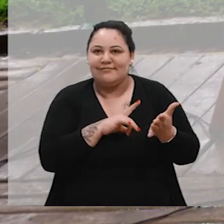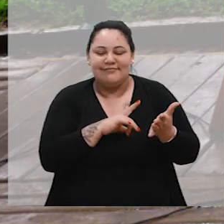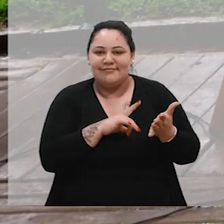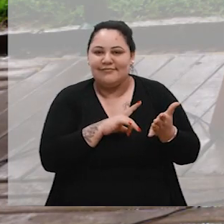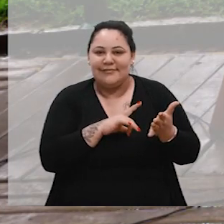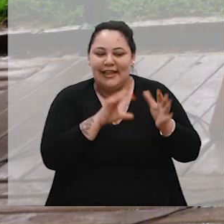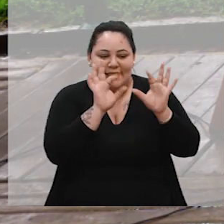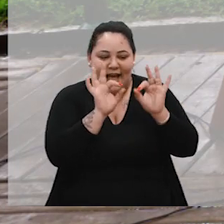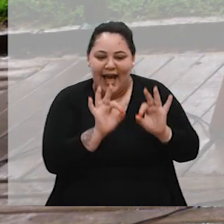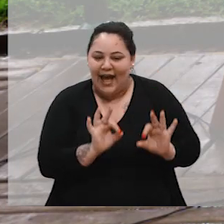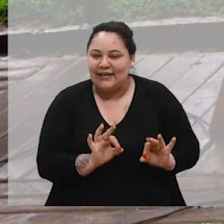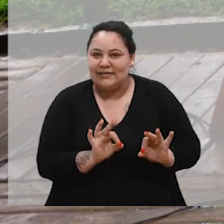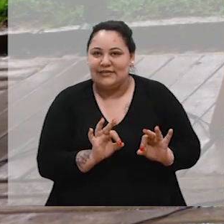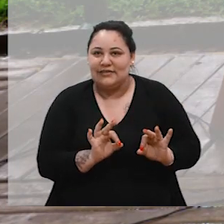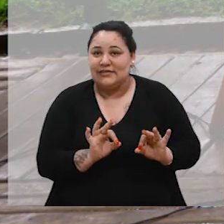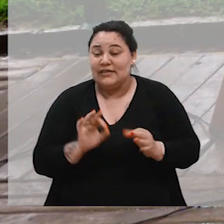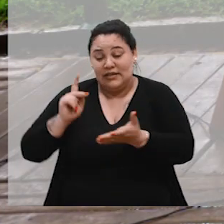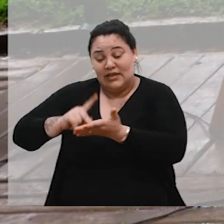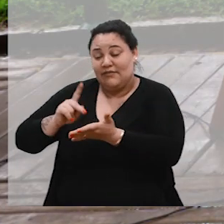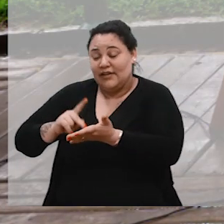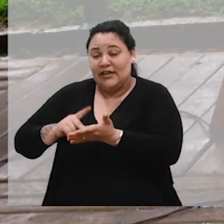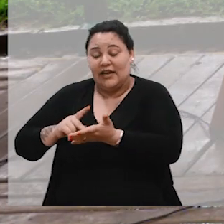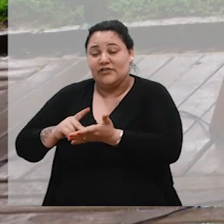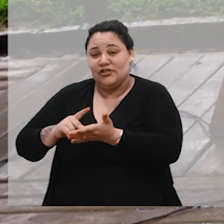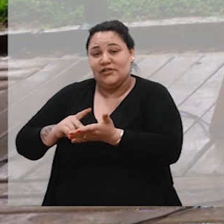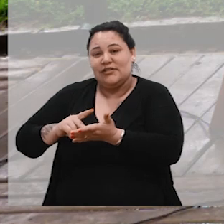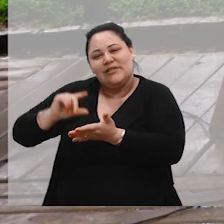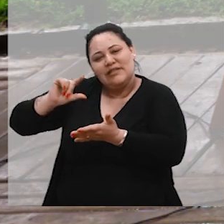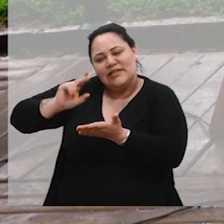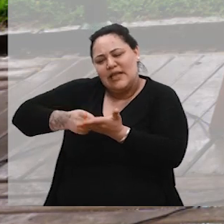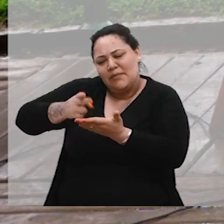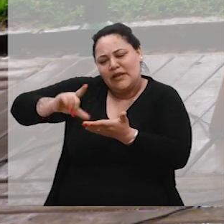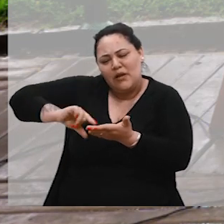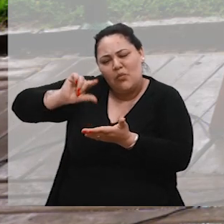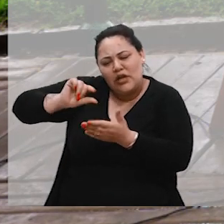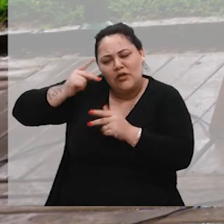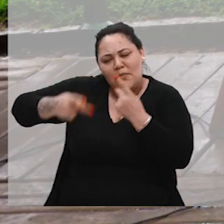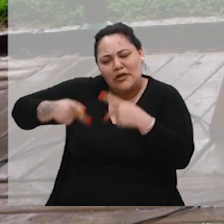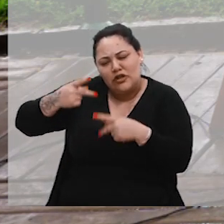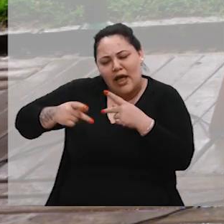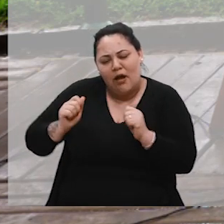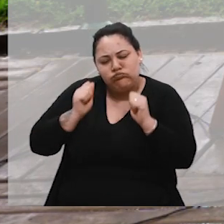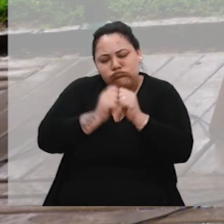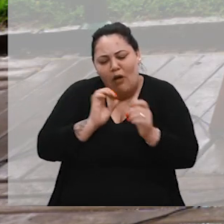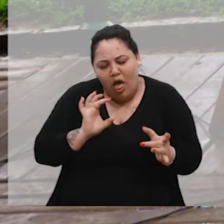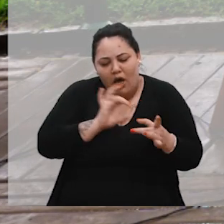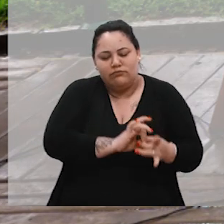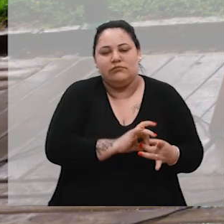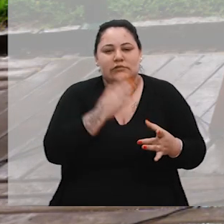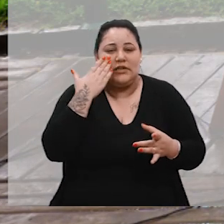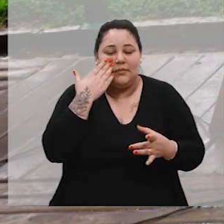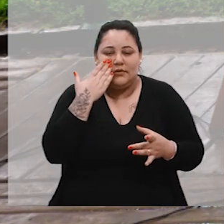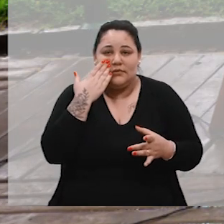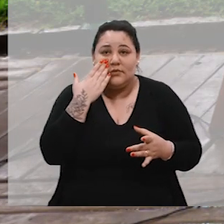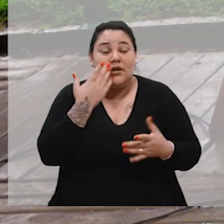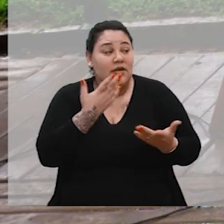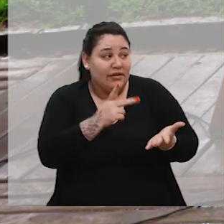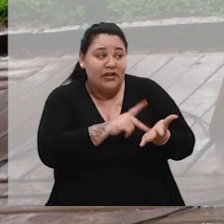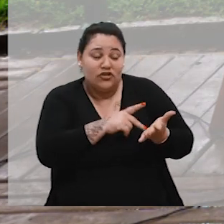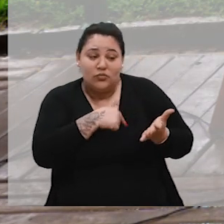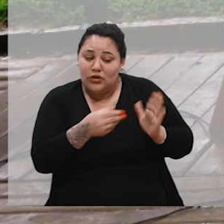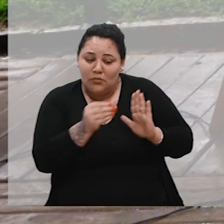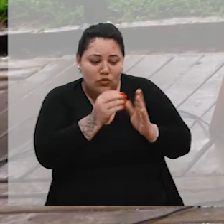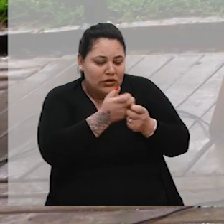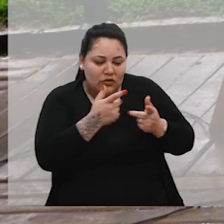em que realmente assim eu coloco uma experiência. Eu estava em Porto Alegre quando eu comecei a escrever, meio como se fosse um